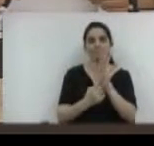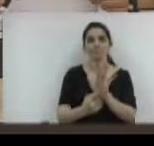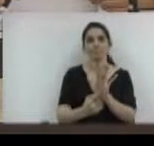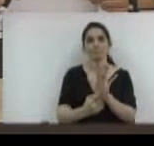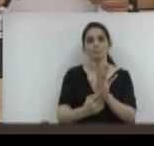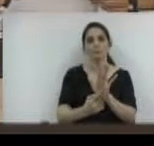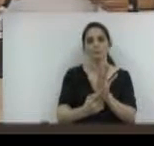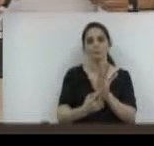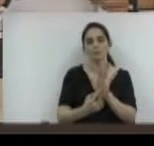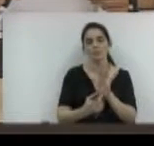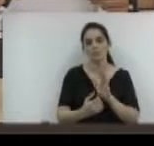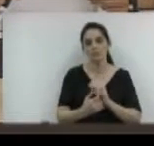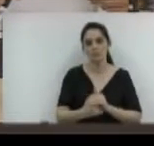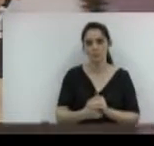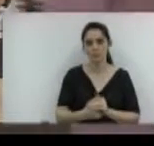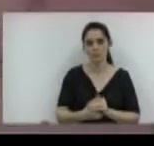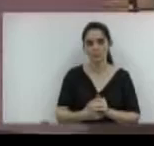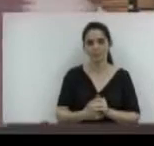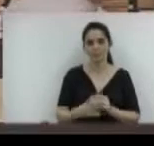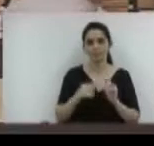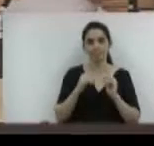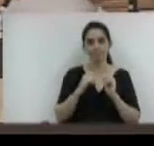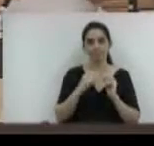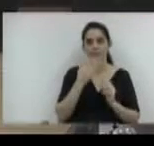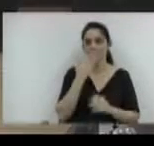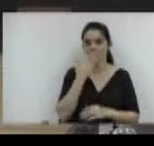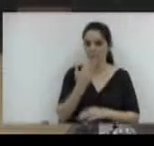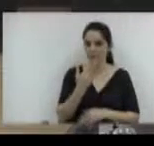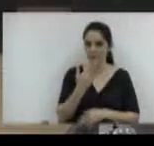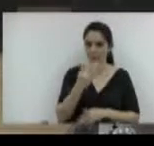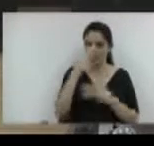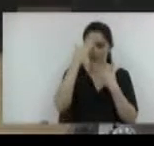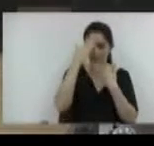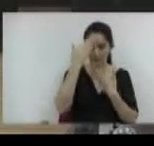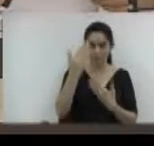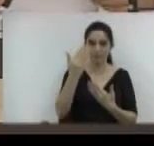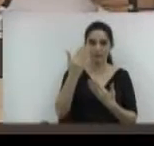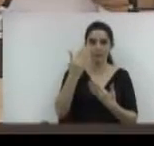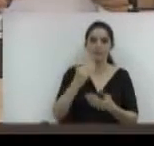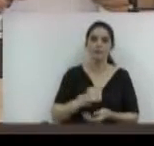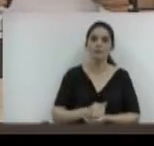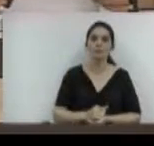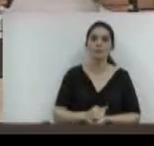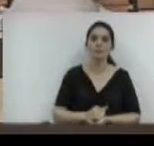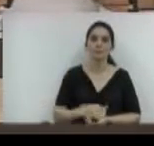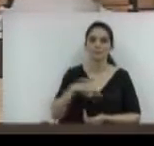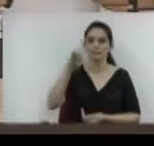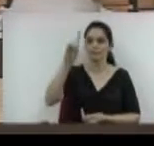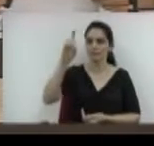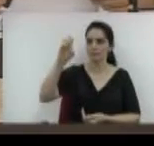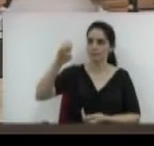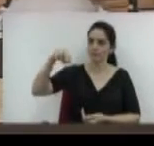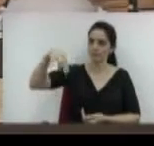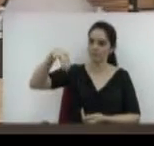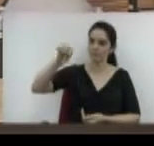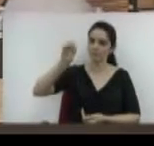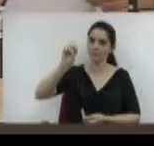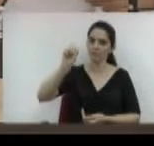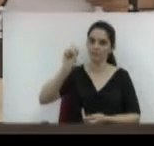meus protestos de autoestima e distinta consideração. Atenciosamente, Denise Aparecida